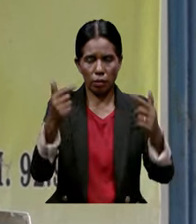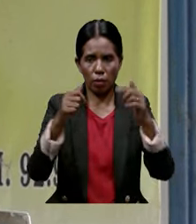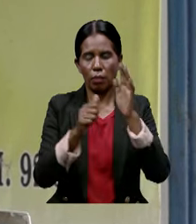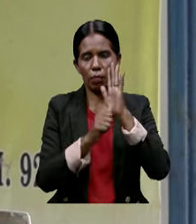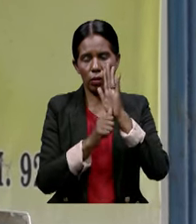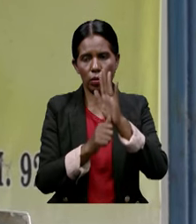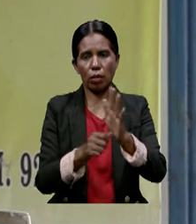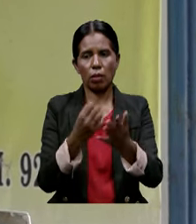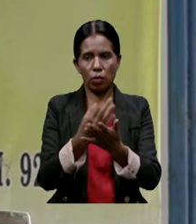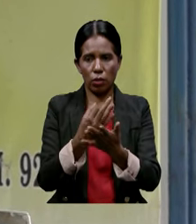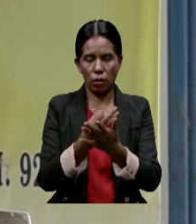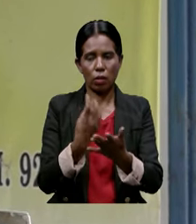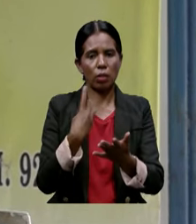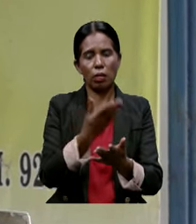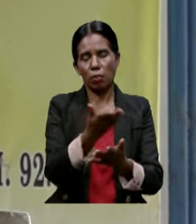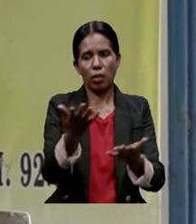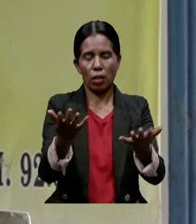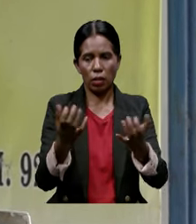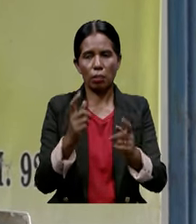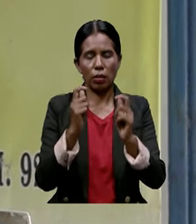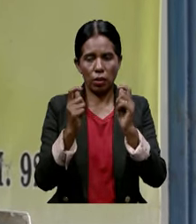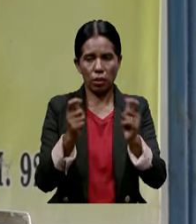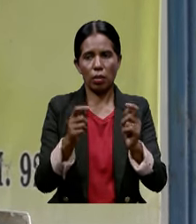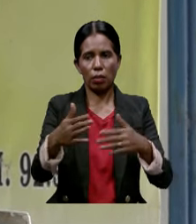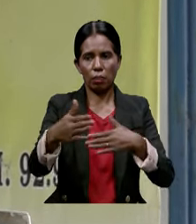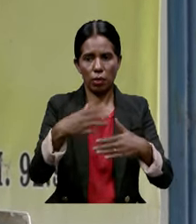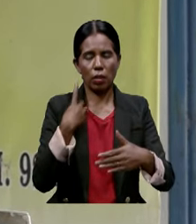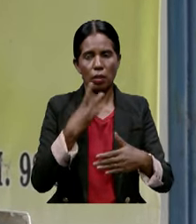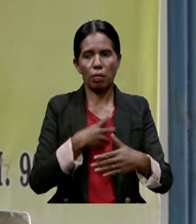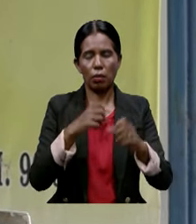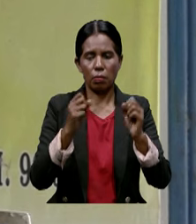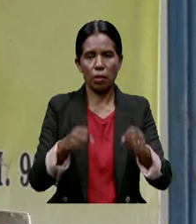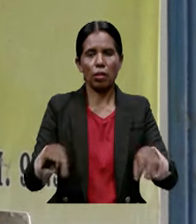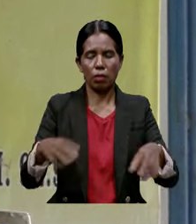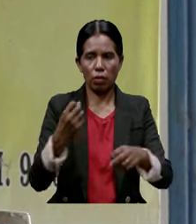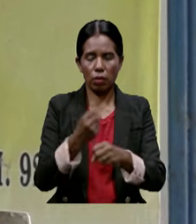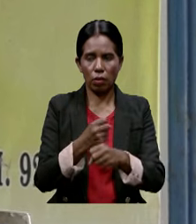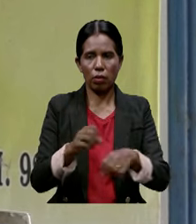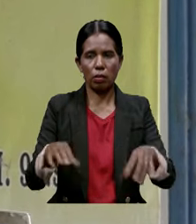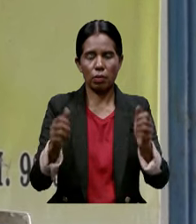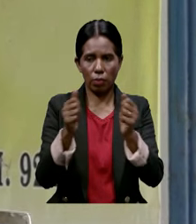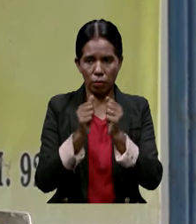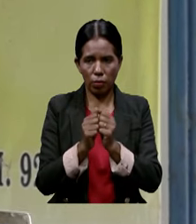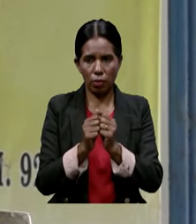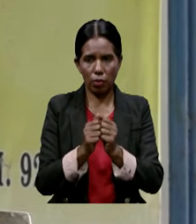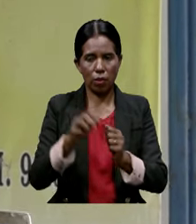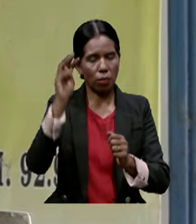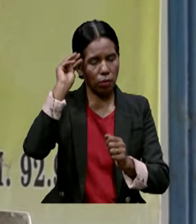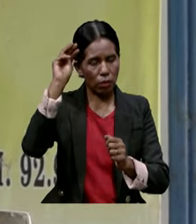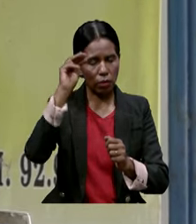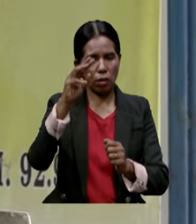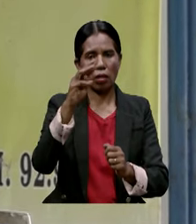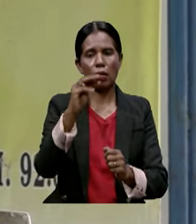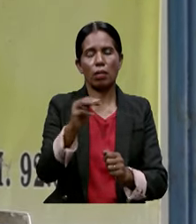apresenta orçamento irá ver minha cara, e me tenta a tomar a cabeça para a minha bela luta, o serviço do Ministério do Ensino